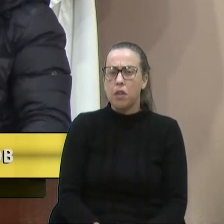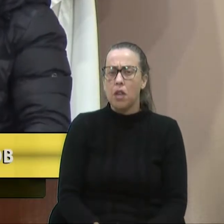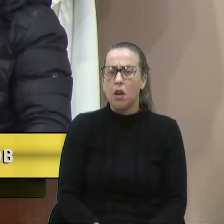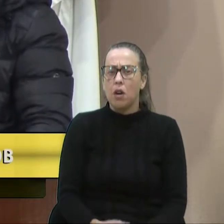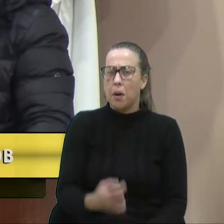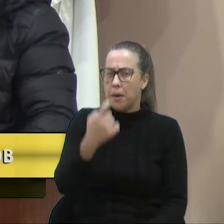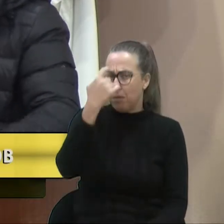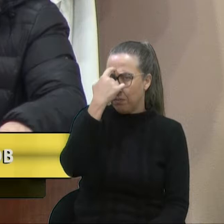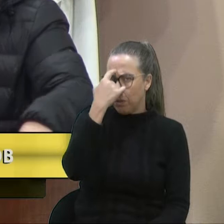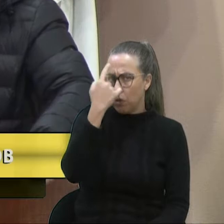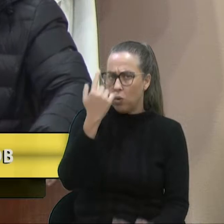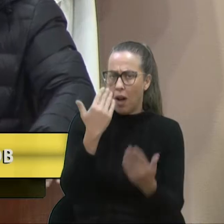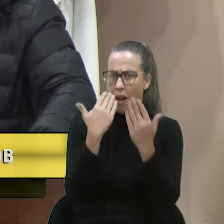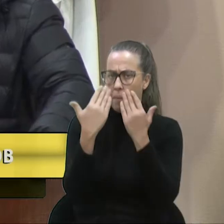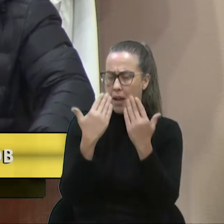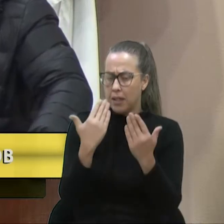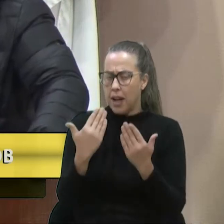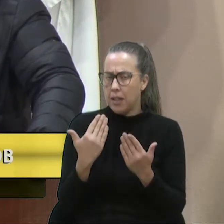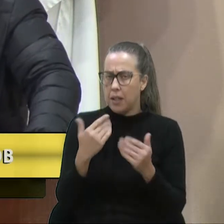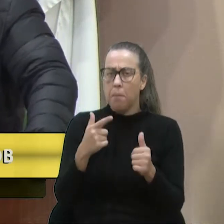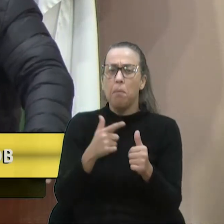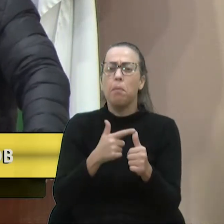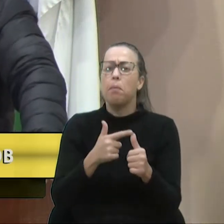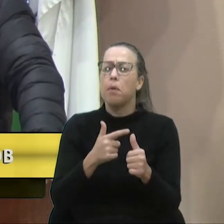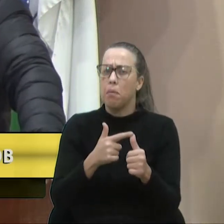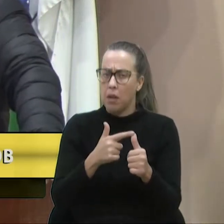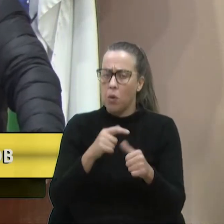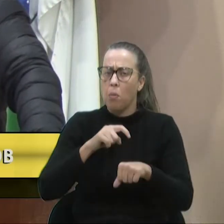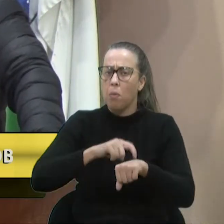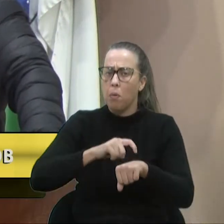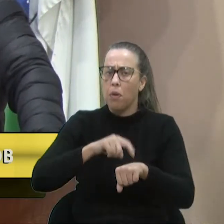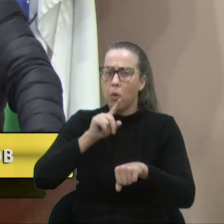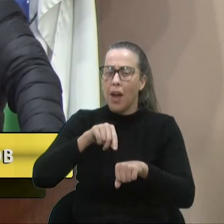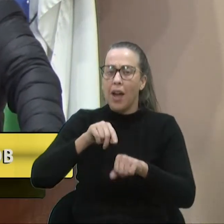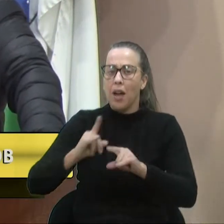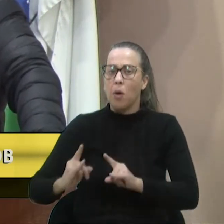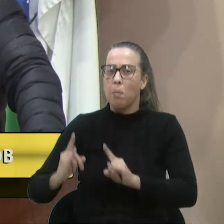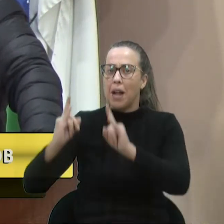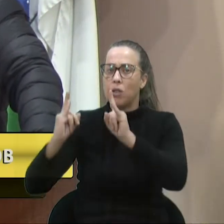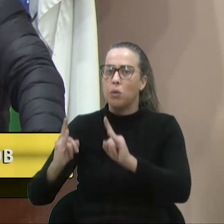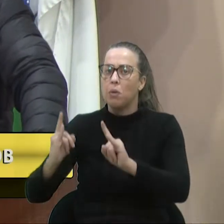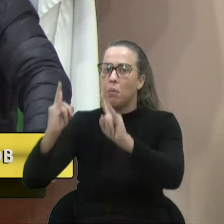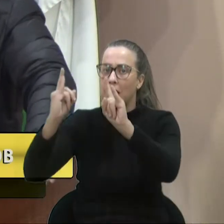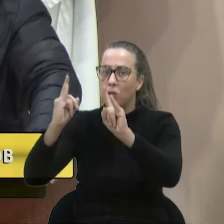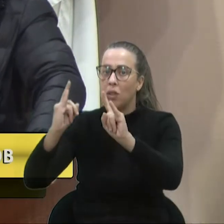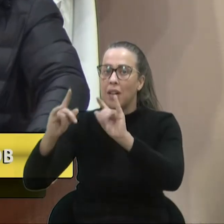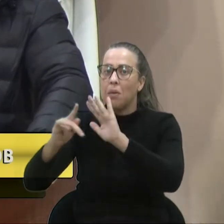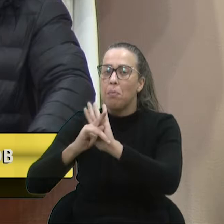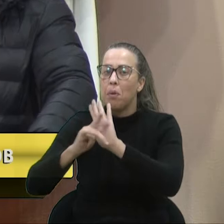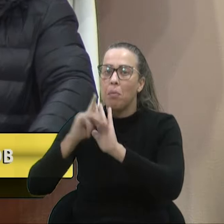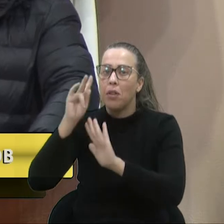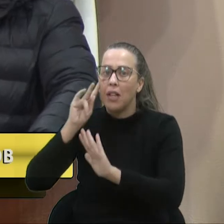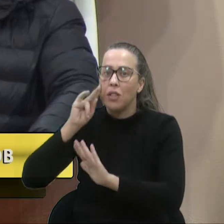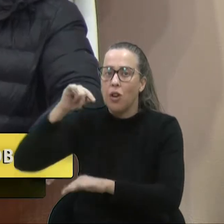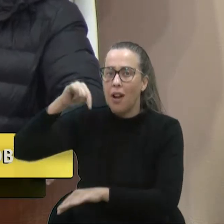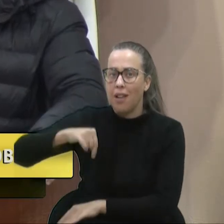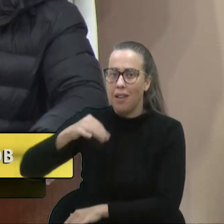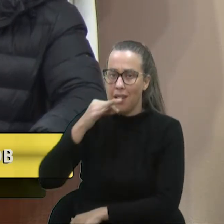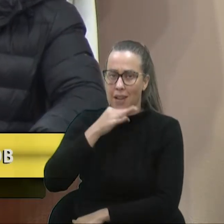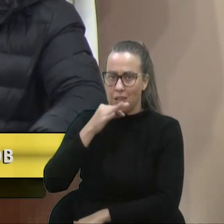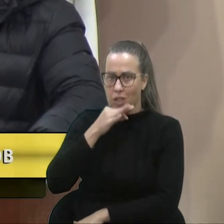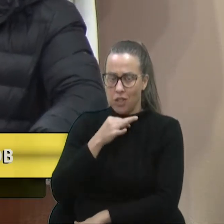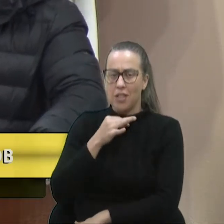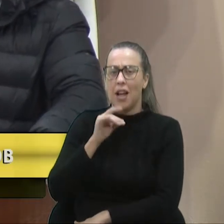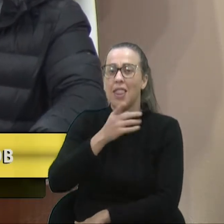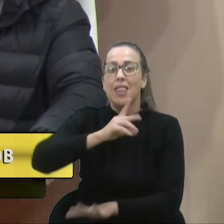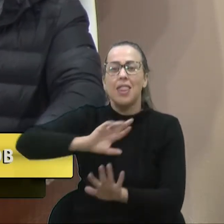análise toda? Em primeiro lugar, a preocupação com a conservação dos prédios históricos da cidade de Caxias do Sul. E não só com a preservação dos